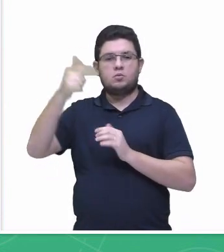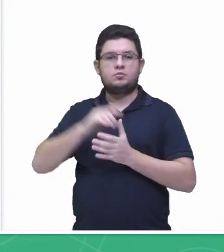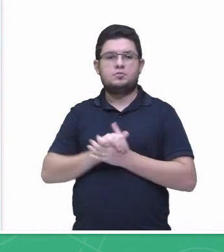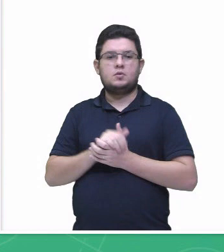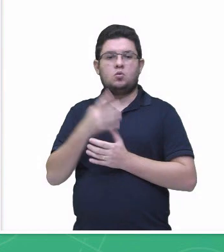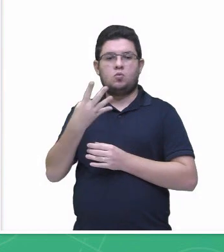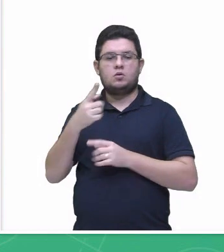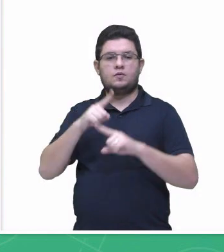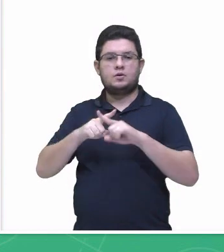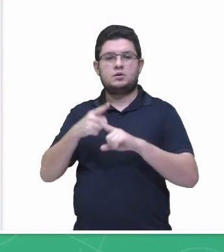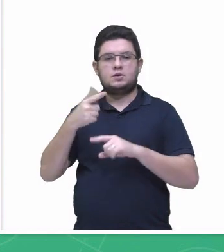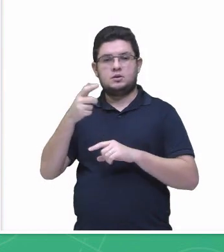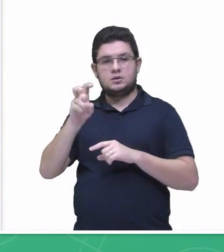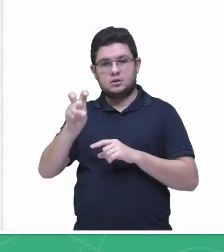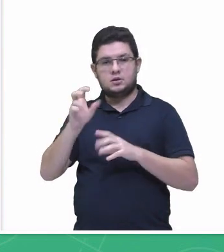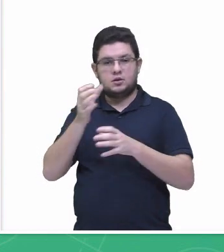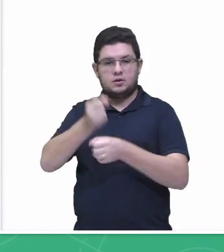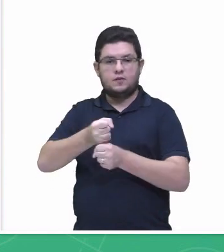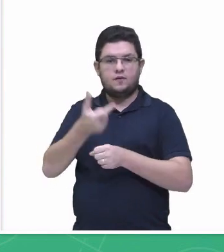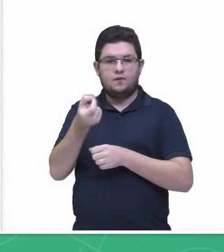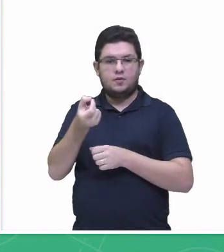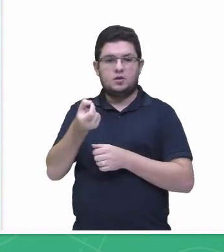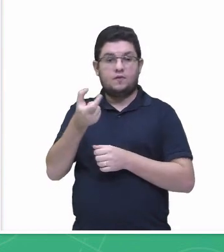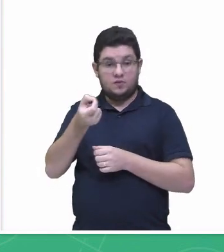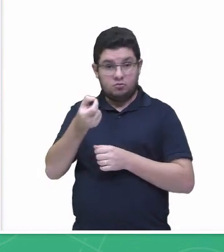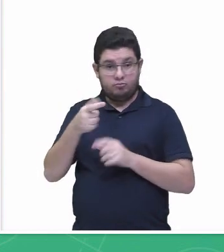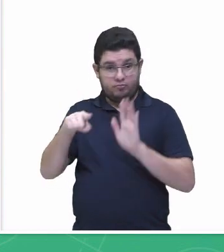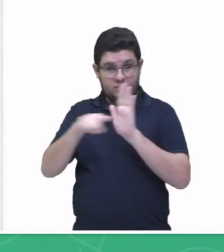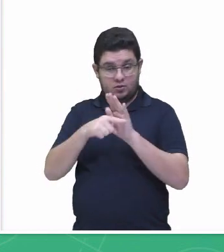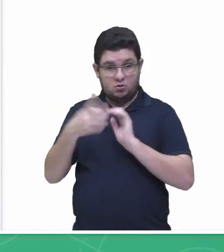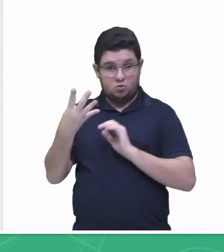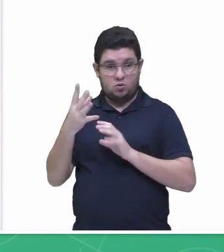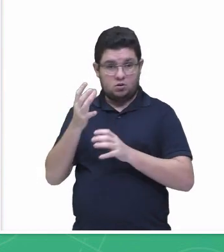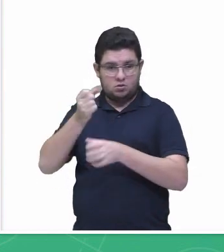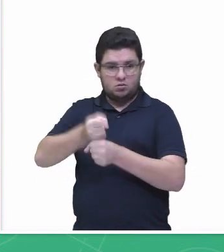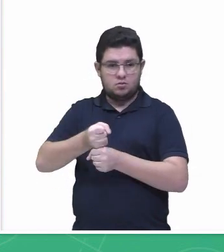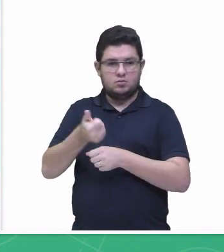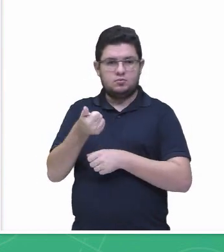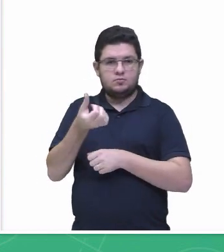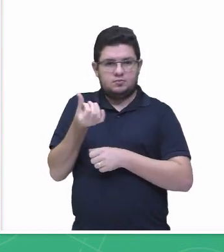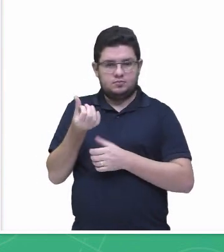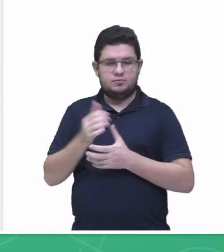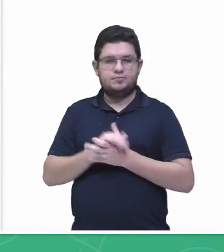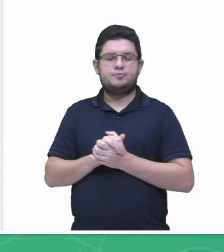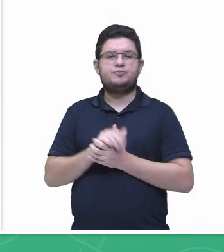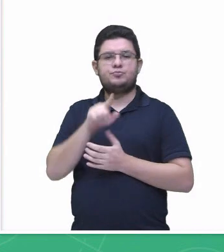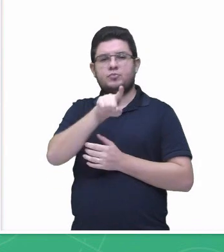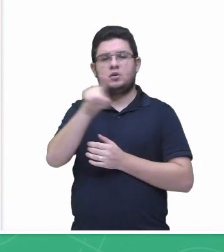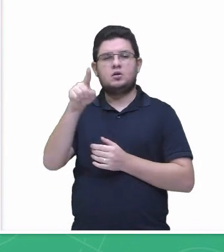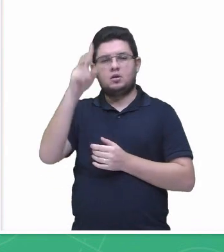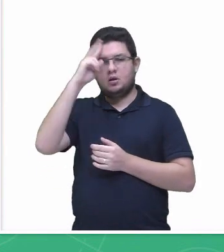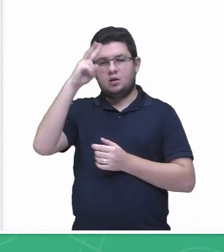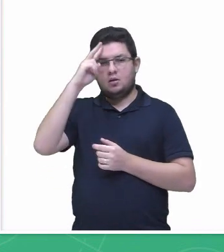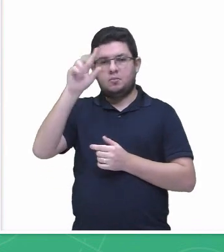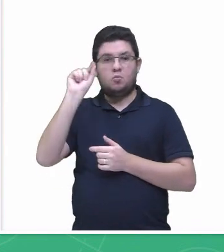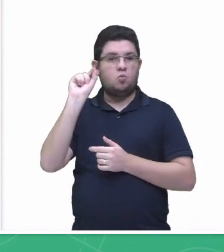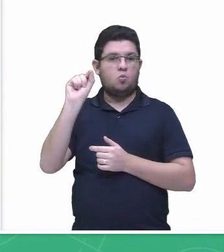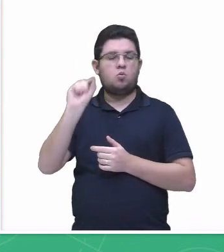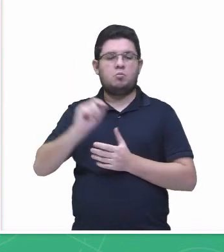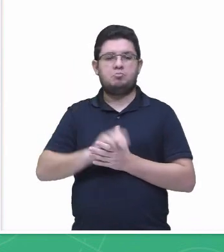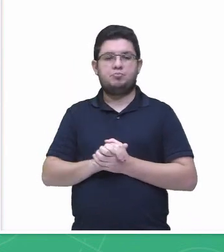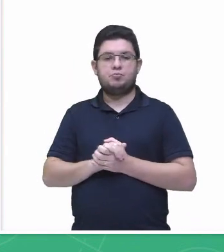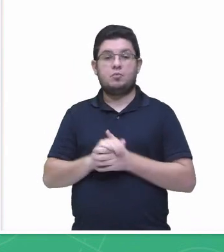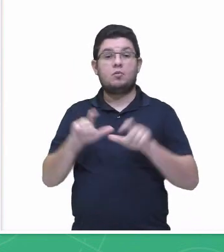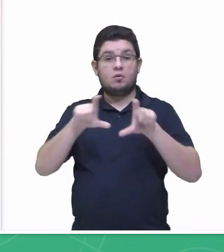20, 20 menos 4, o resultado é igual a 16. Não se esqueçam que toda matriz, para